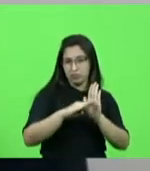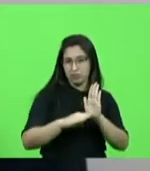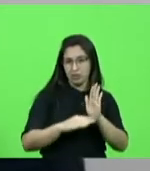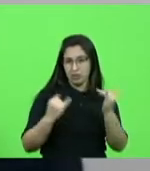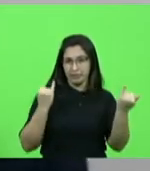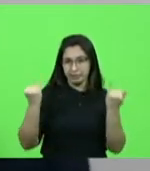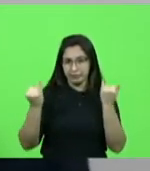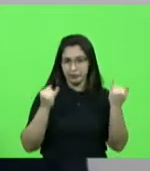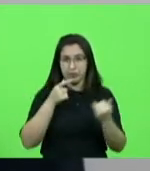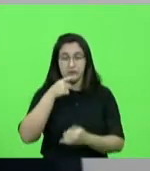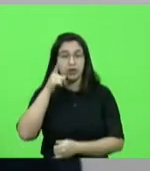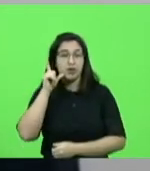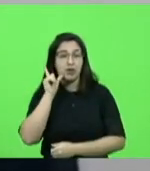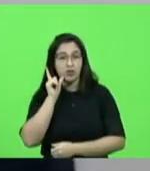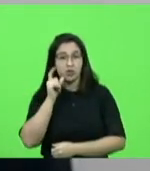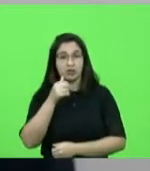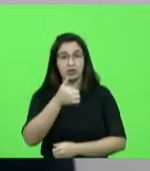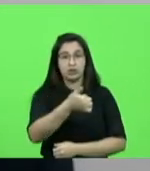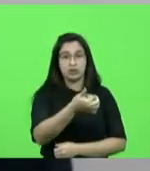pela DIV,